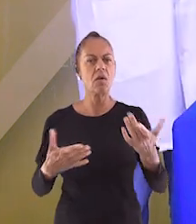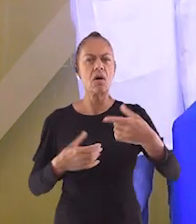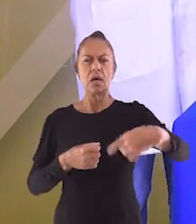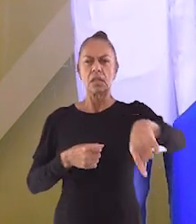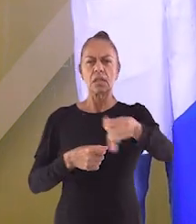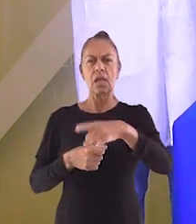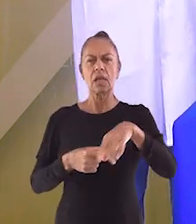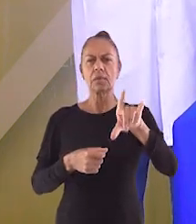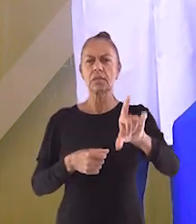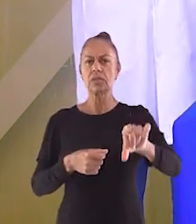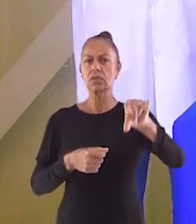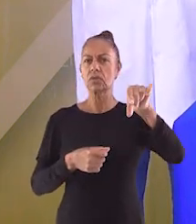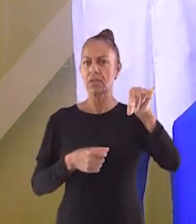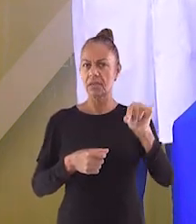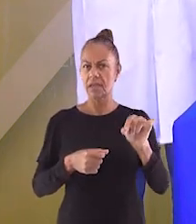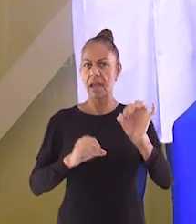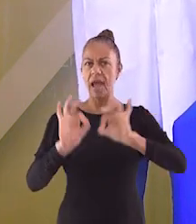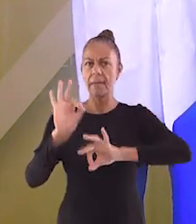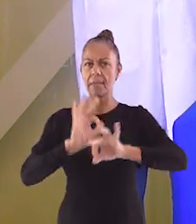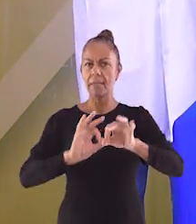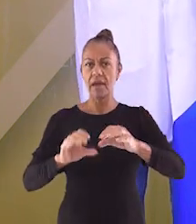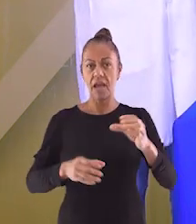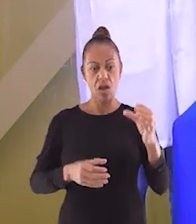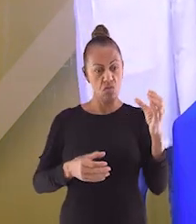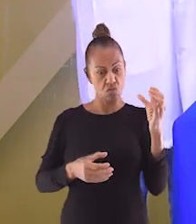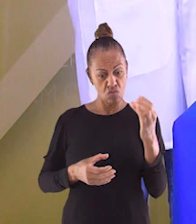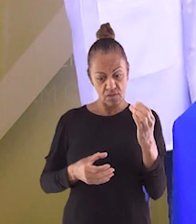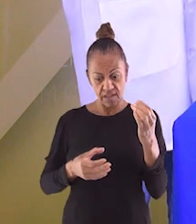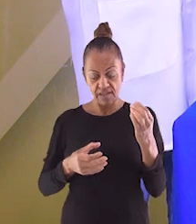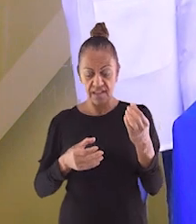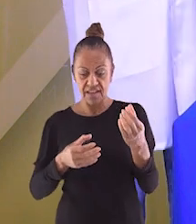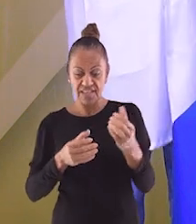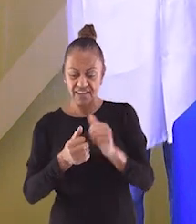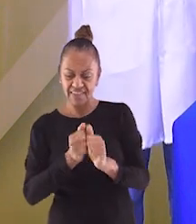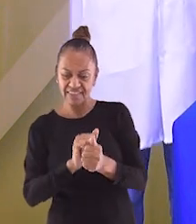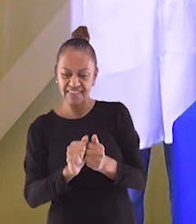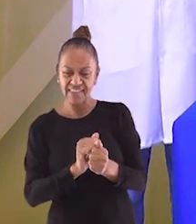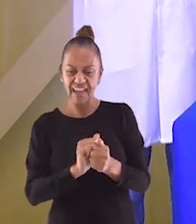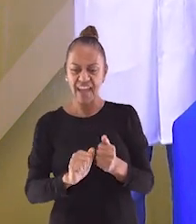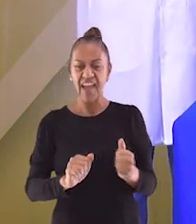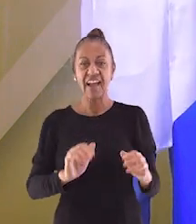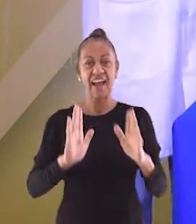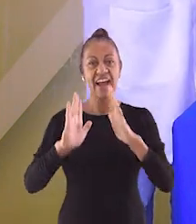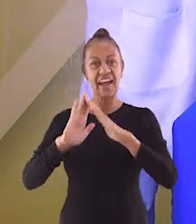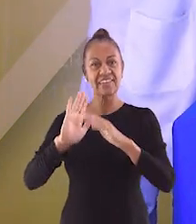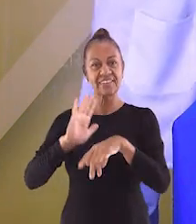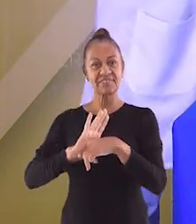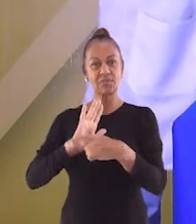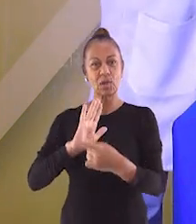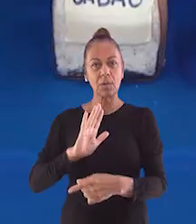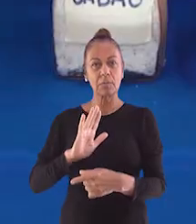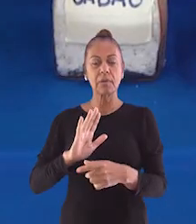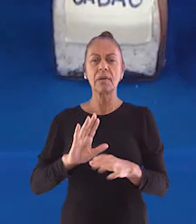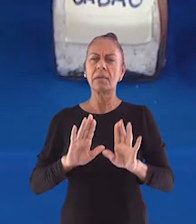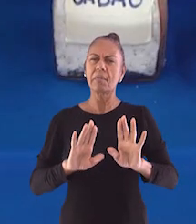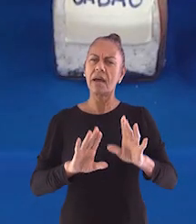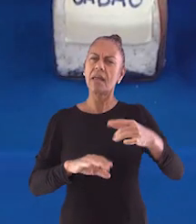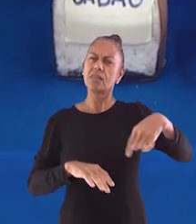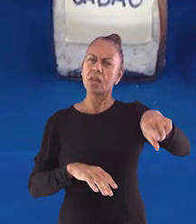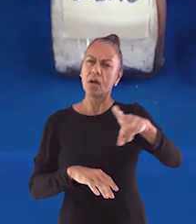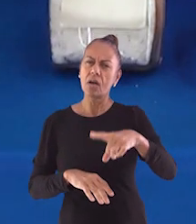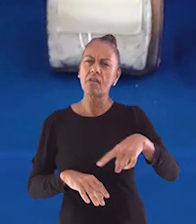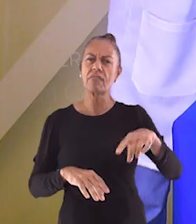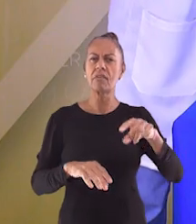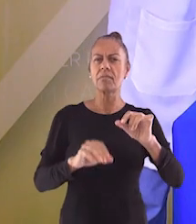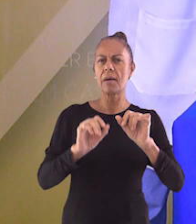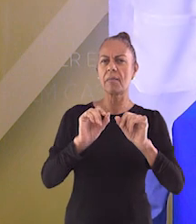a opção de fazer o detergente caseiro, e com quais ingredientes a gente vai trabalhar? A gente vai trabalhar com sabão de coco,